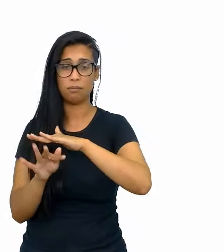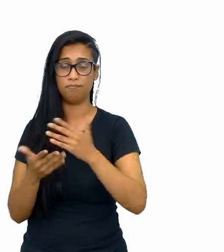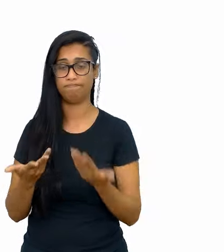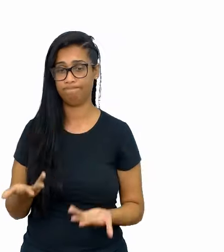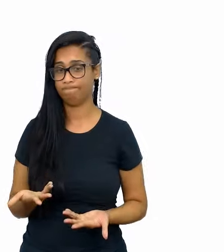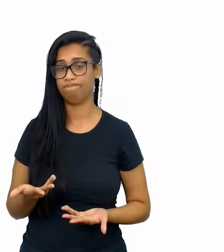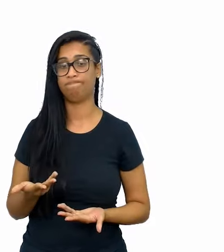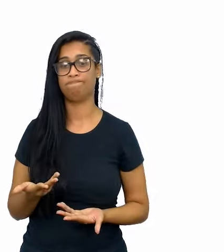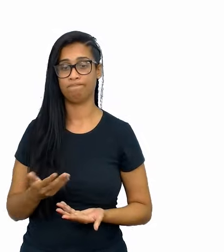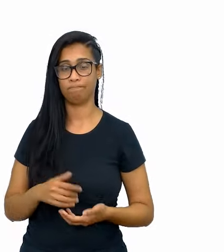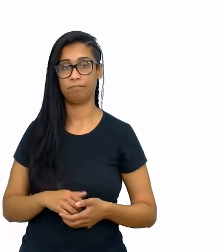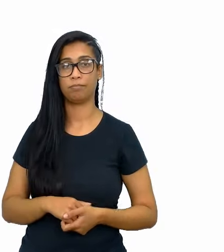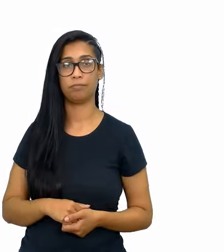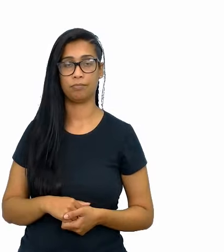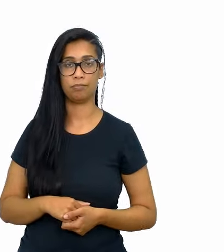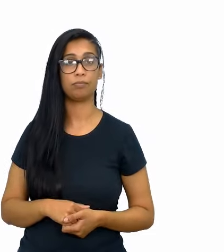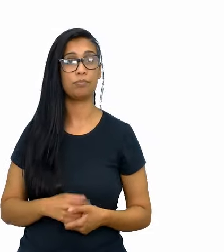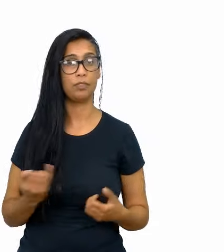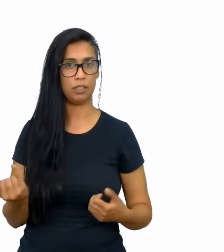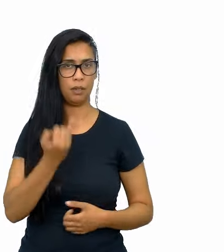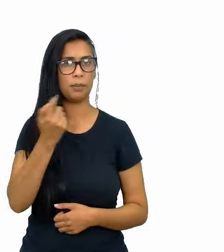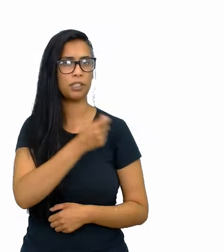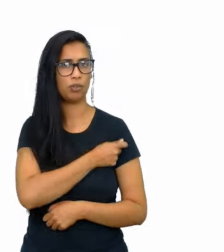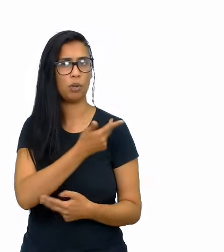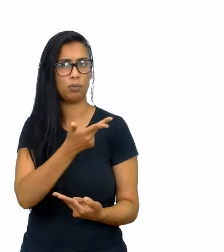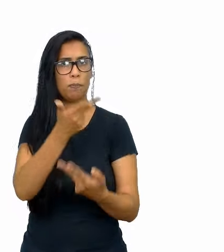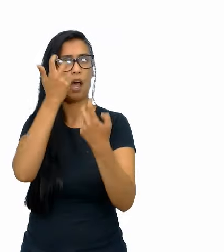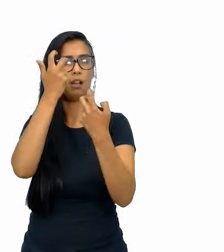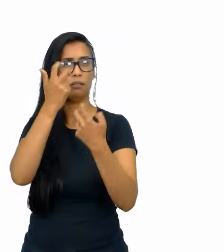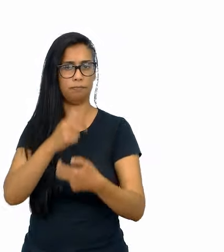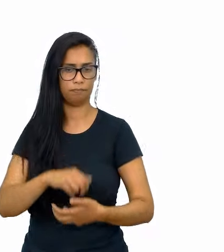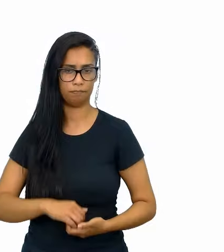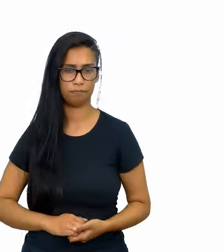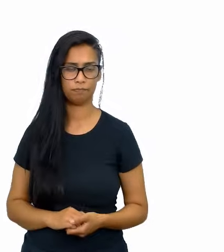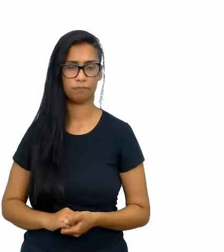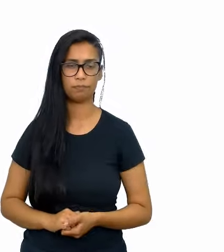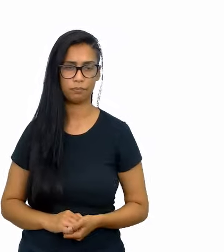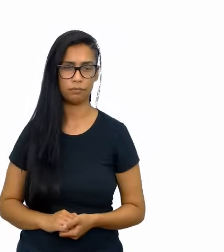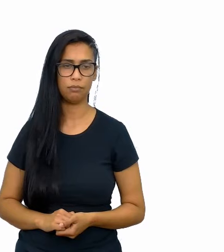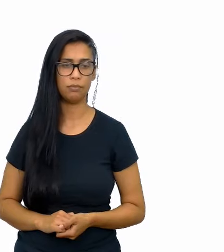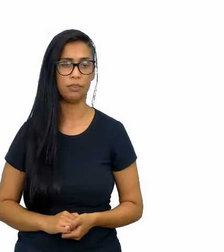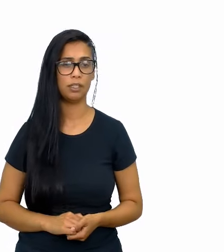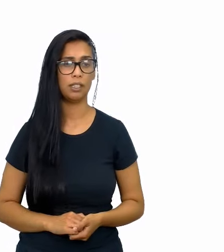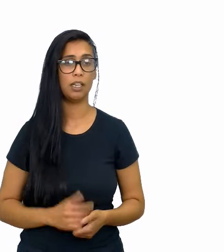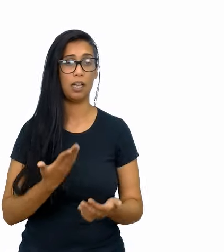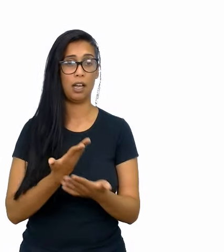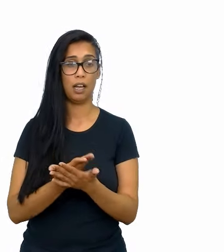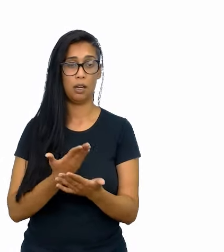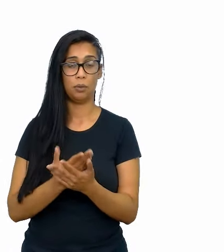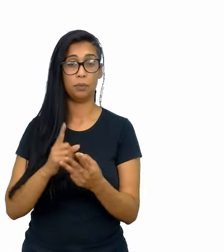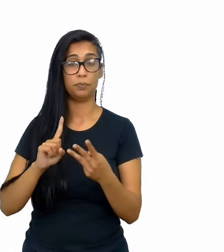estudantes para esse aspecto, ok? Então, avançando aqui para a aula 3,